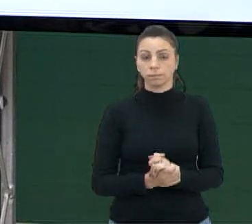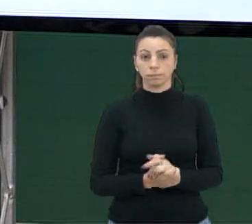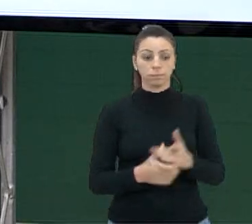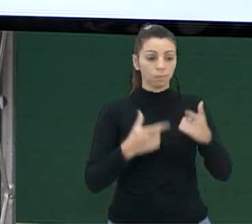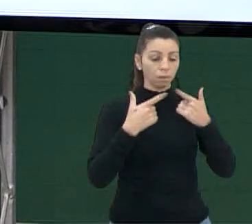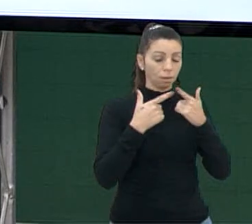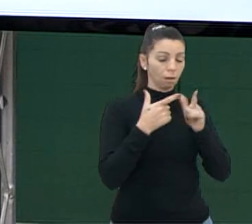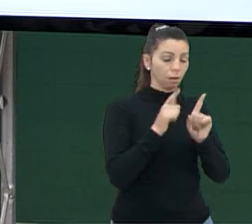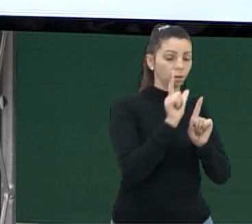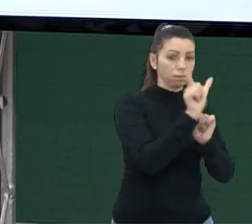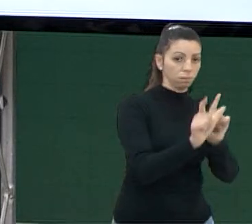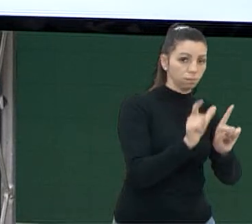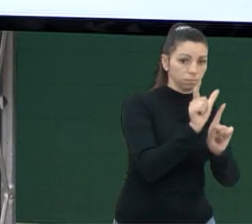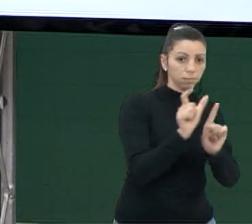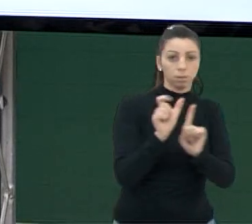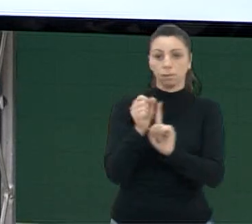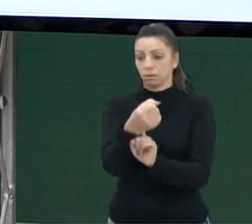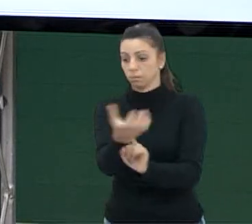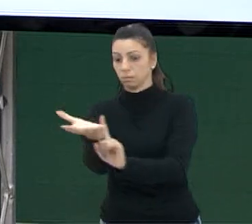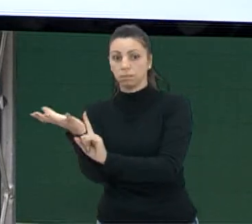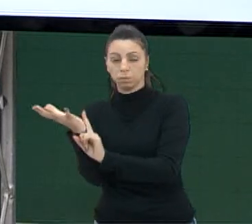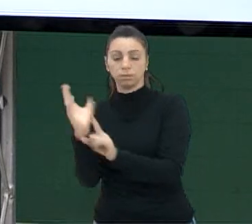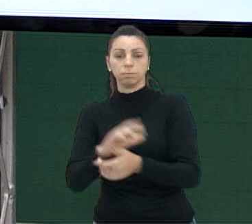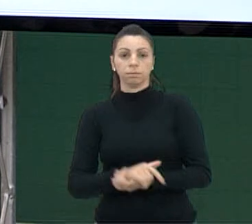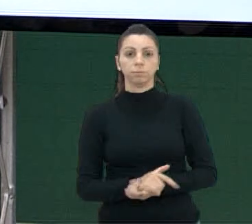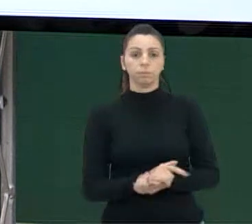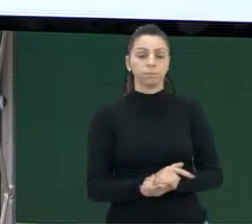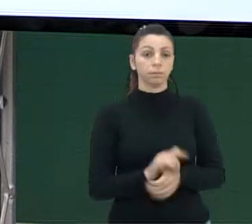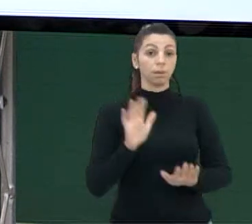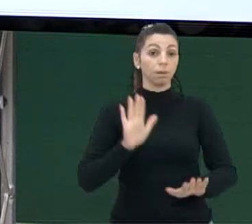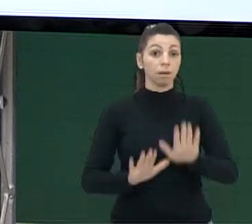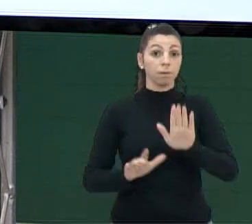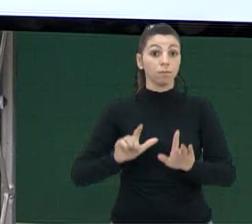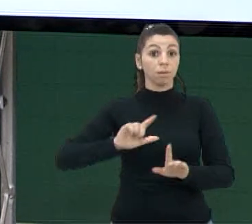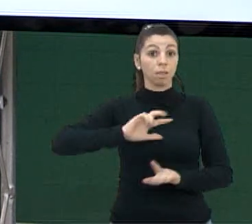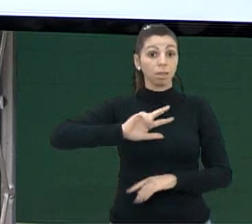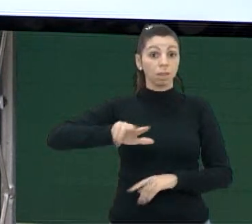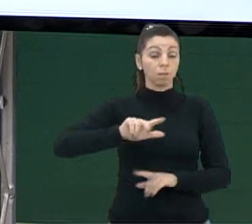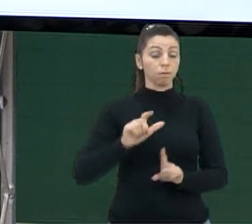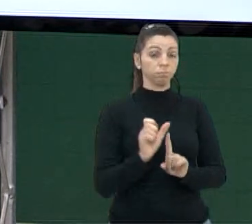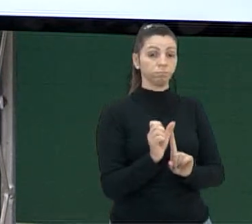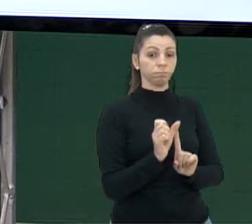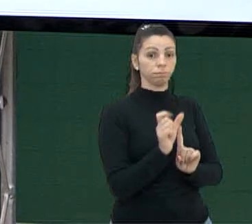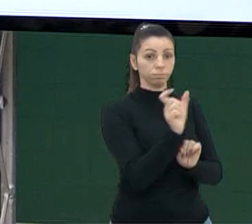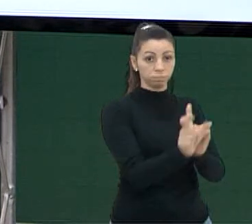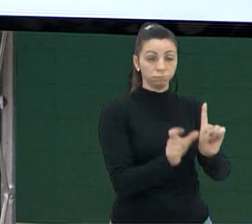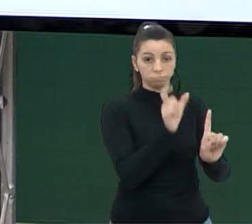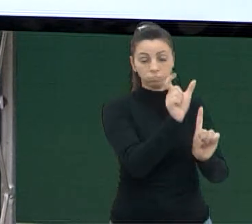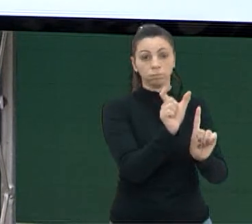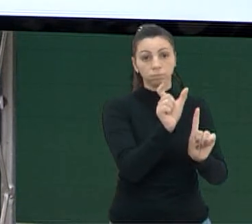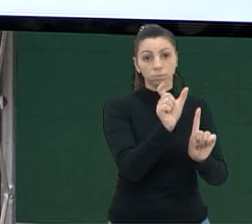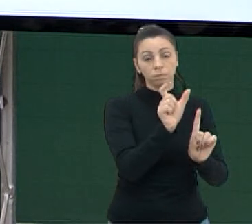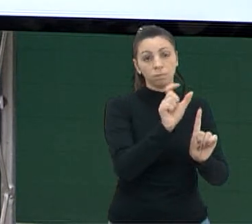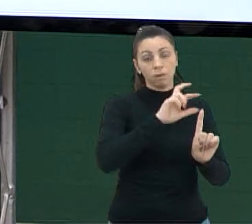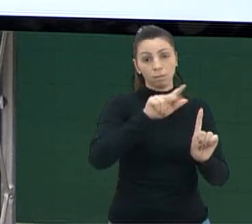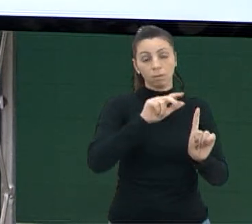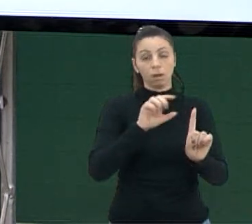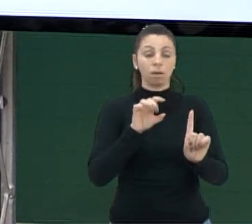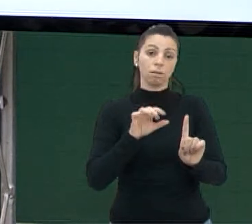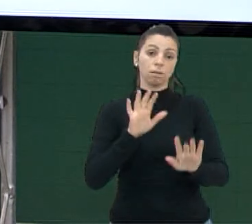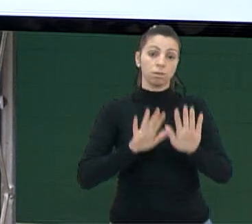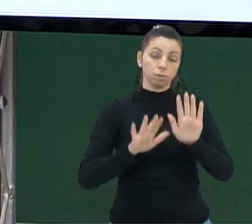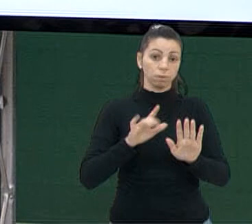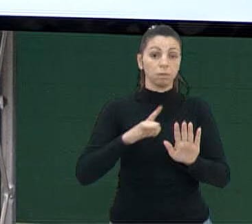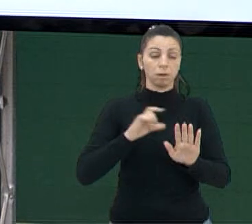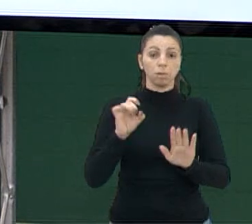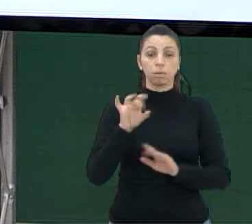linguagem verbal e a não verbal, né? Às vezes não tem a verbal, às vezes é só uma ilustração mesmo, sem nenhum texto. Nesse caso